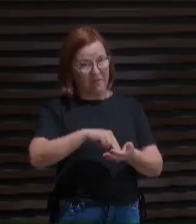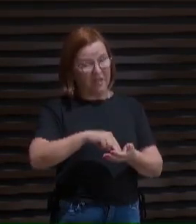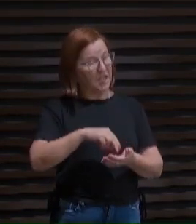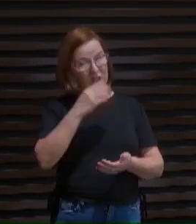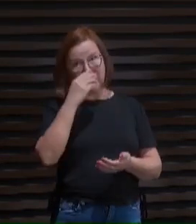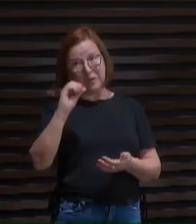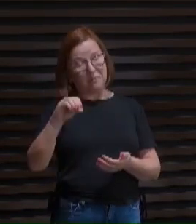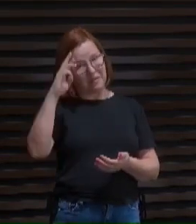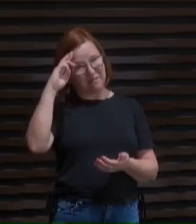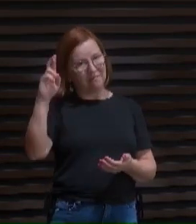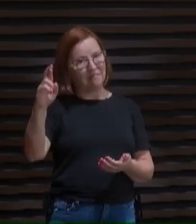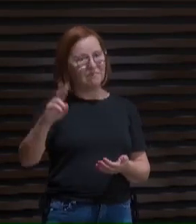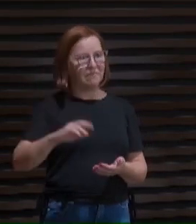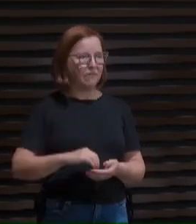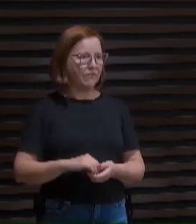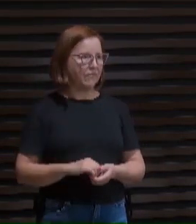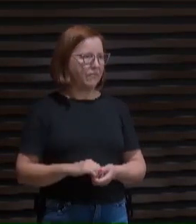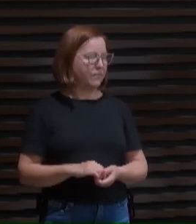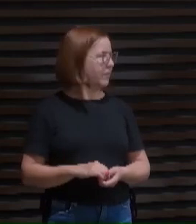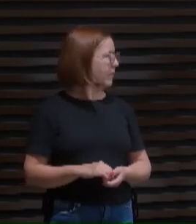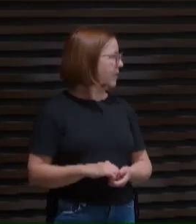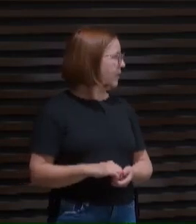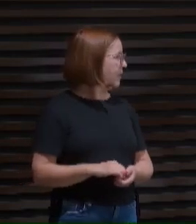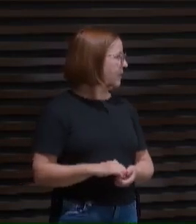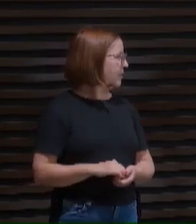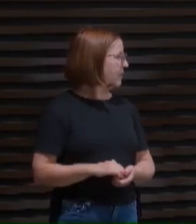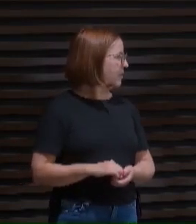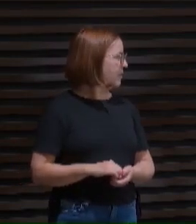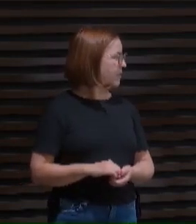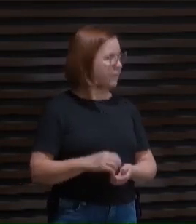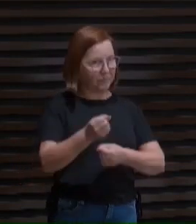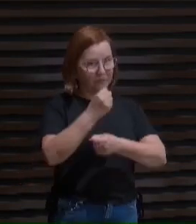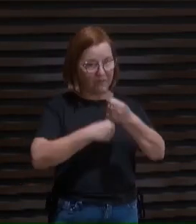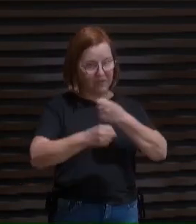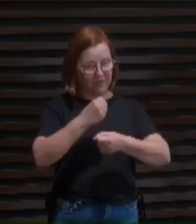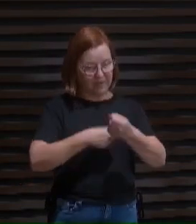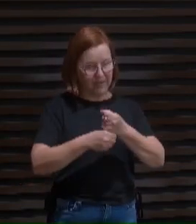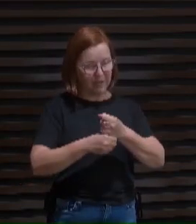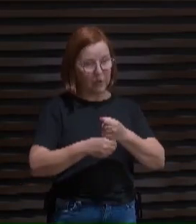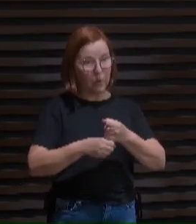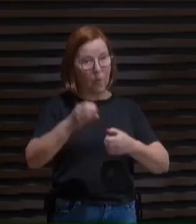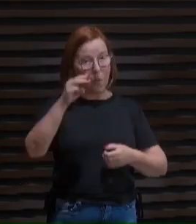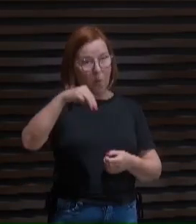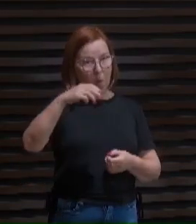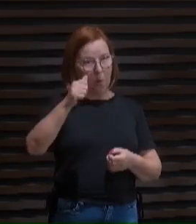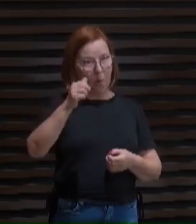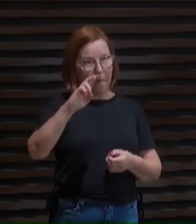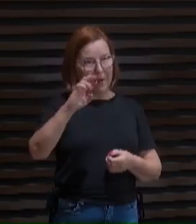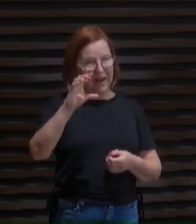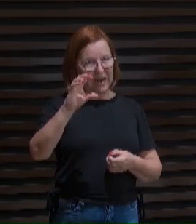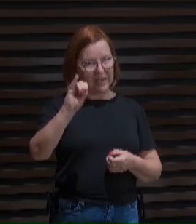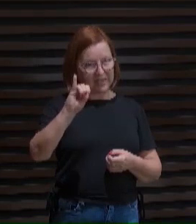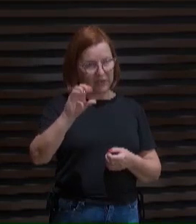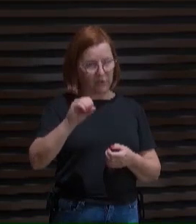para isso? Há uns anos atrás, o Márcio falou aqui, né? Nós